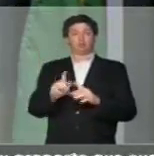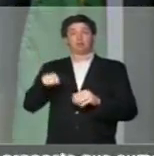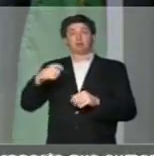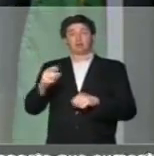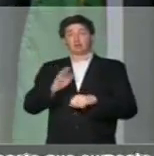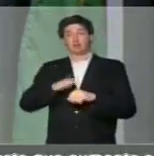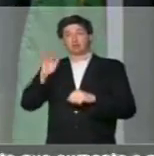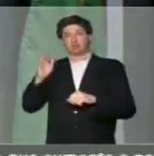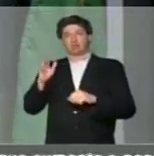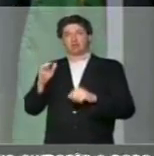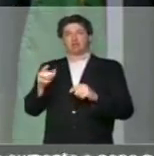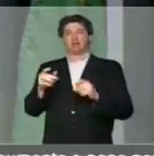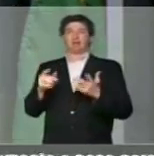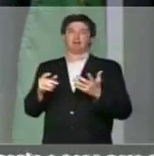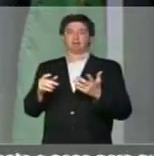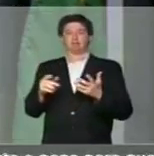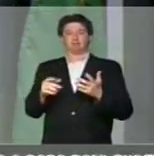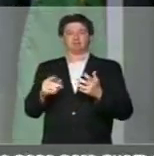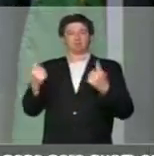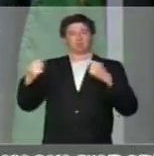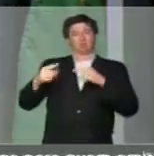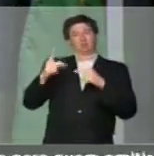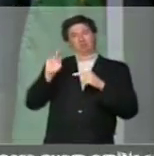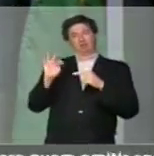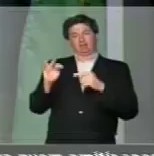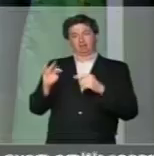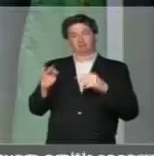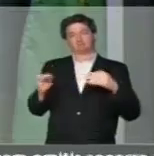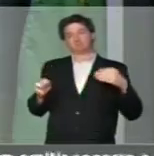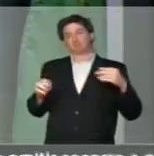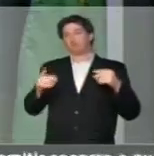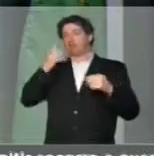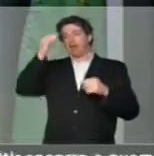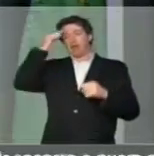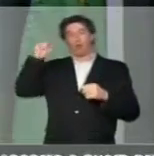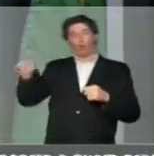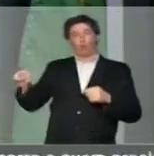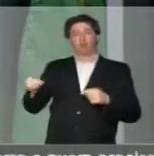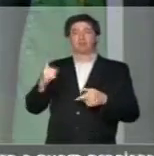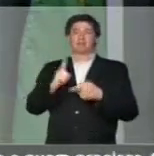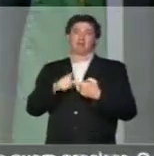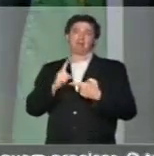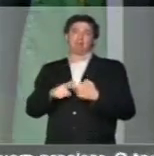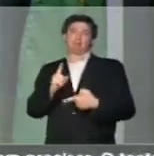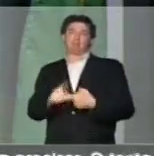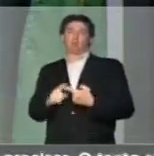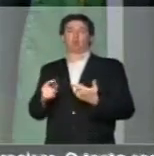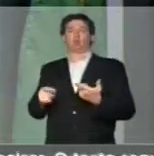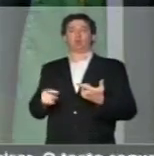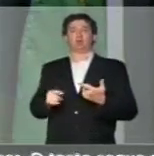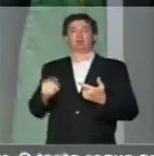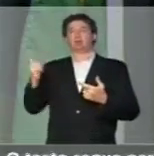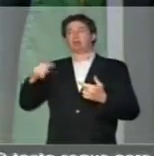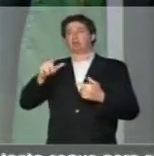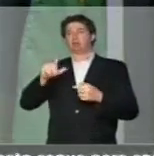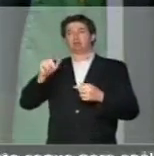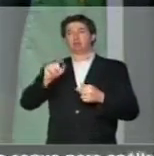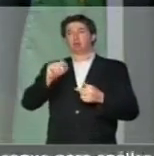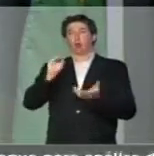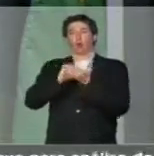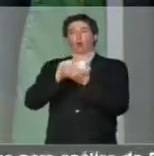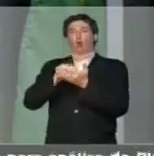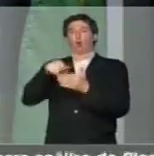mais antagonicamente anti-PT o culpavam de não ter dado mais nomes e